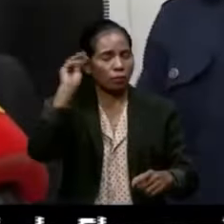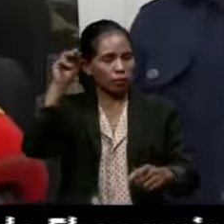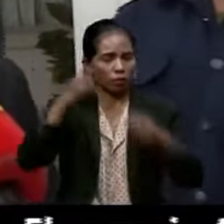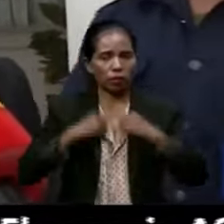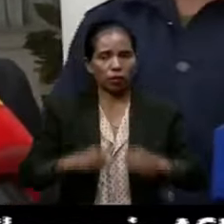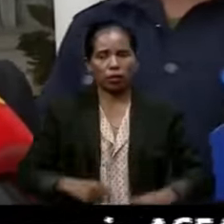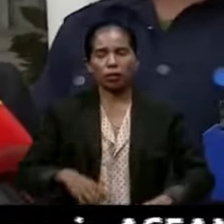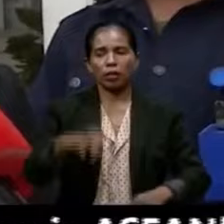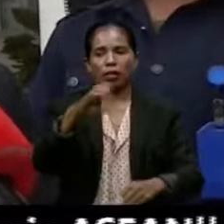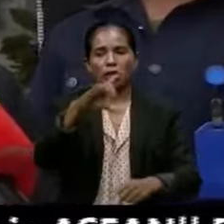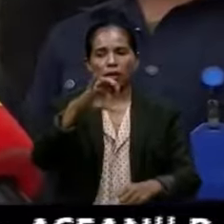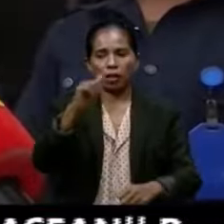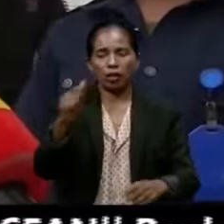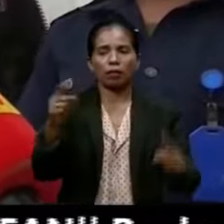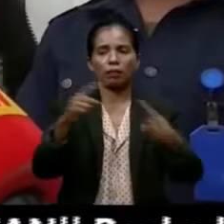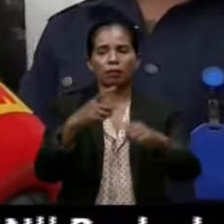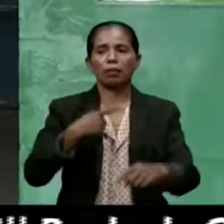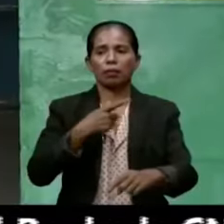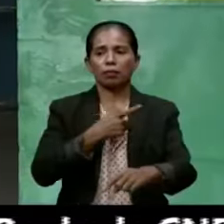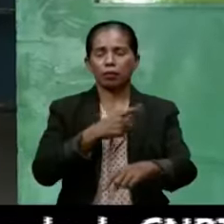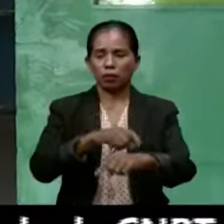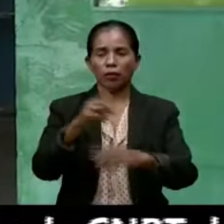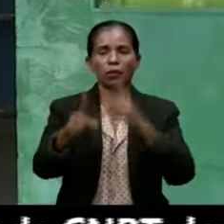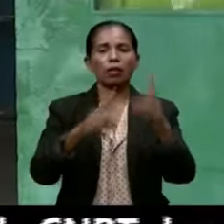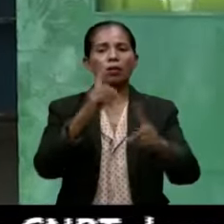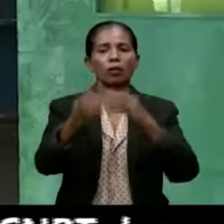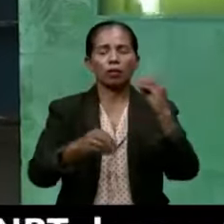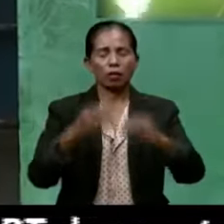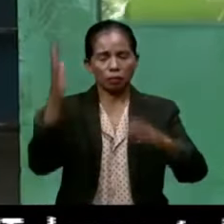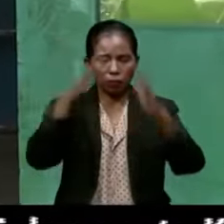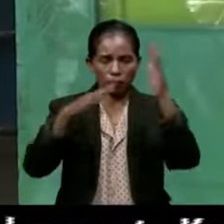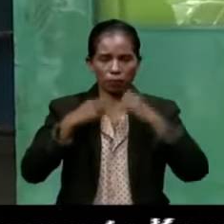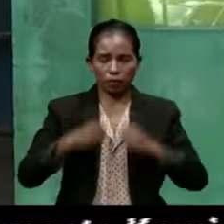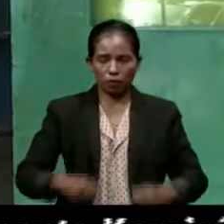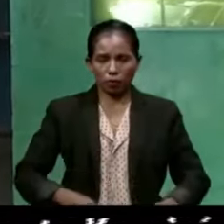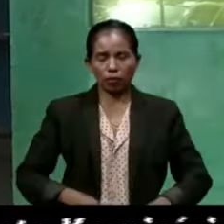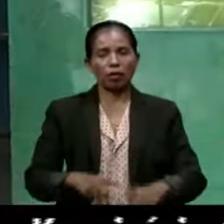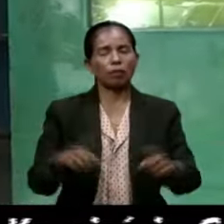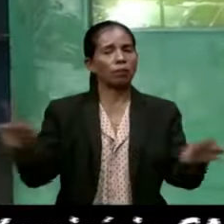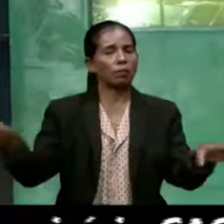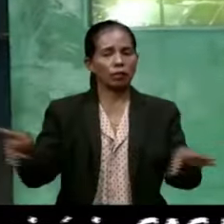Saúde Elia ba Parlamento Nacional, onde explica kona ba problema saúde ia railaran, mai bela bele